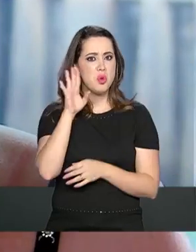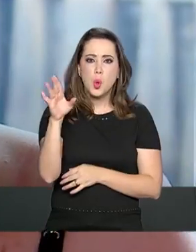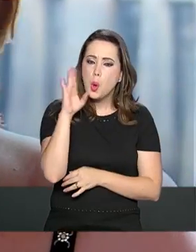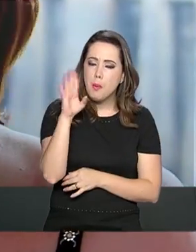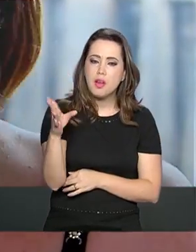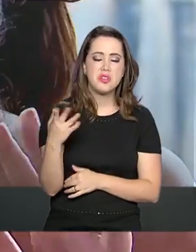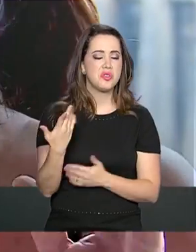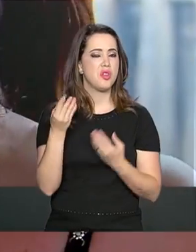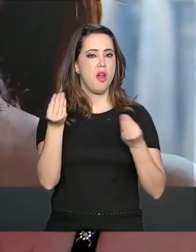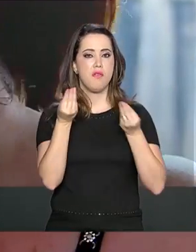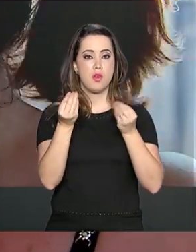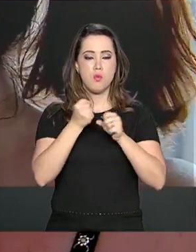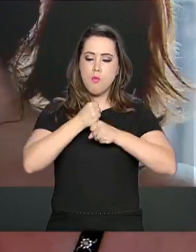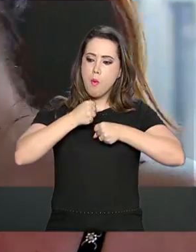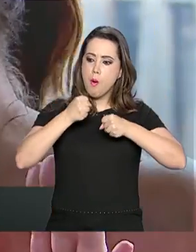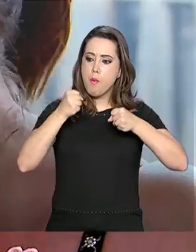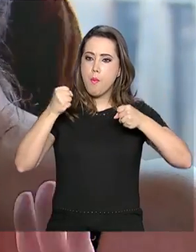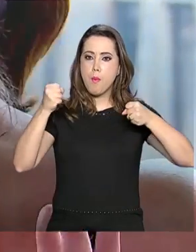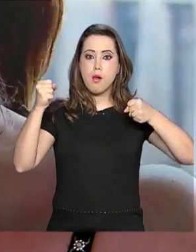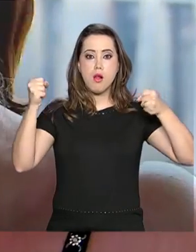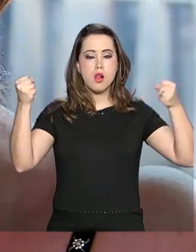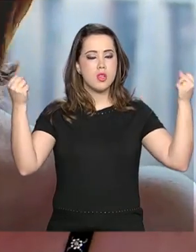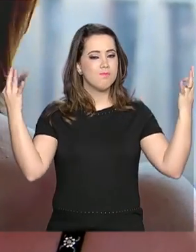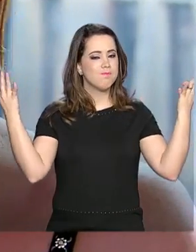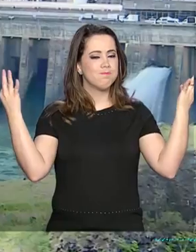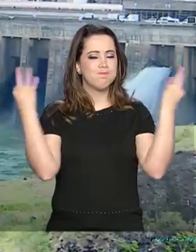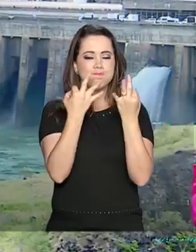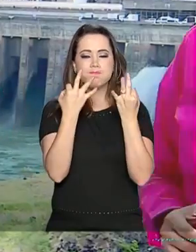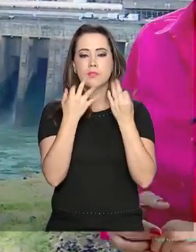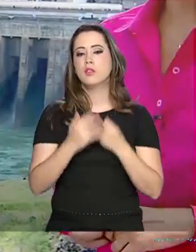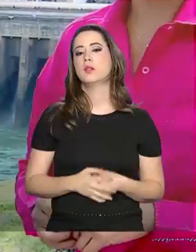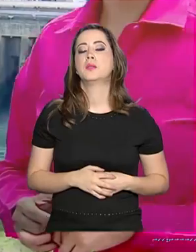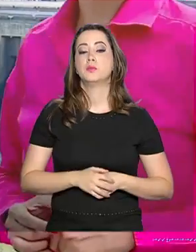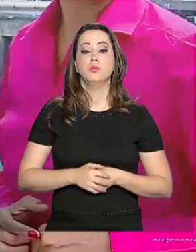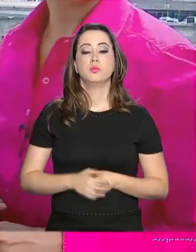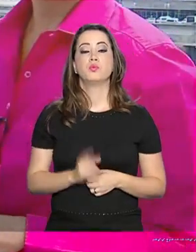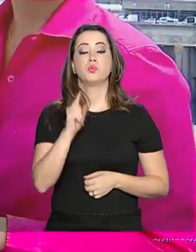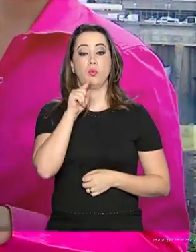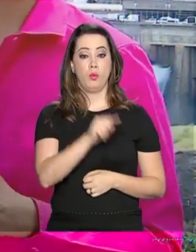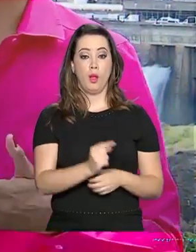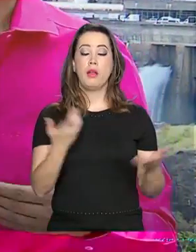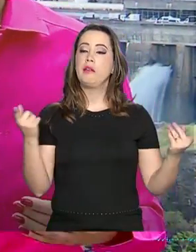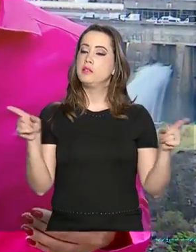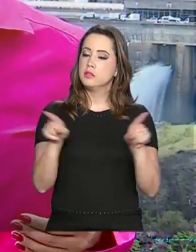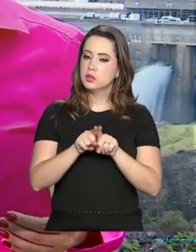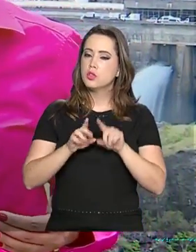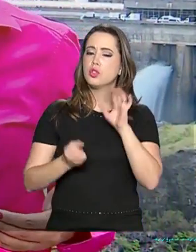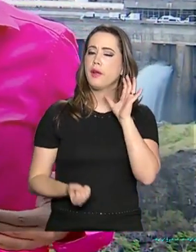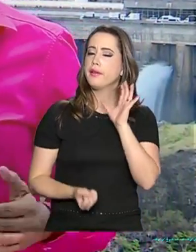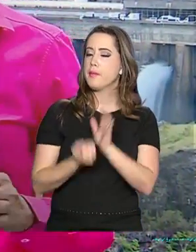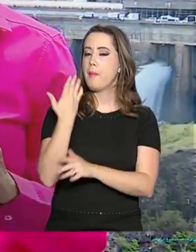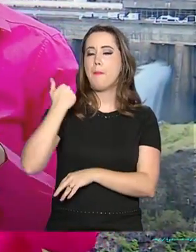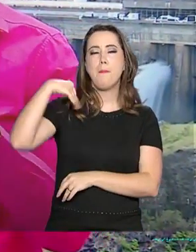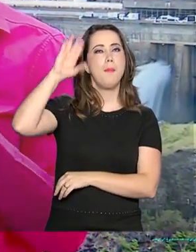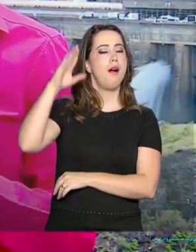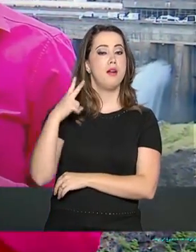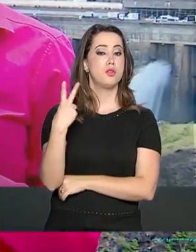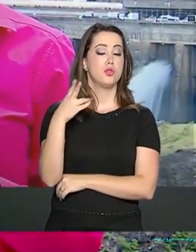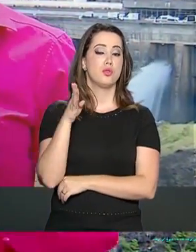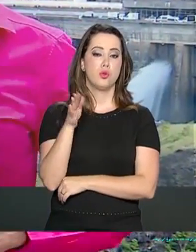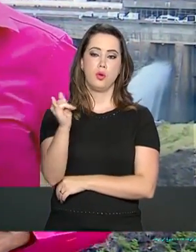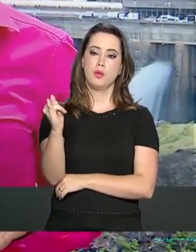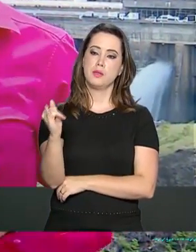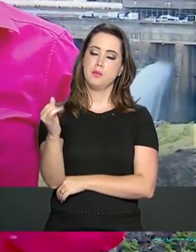tinha mente para imaginar o tamanho disso aqui. É perfeito. Itaipu Binacional já produziu mais de 2 bilhões e